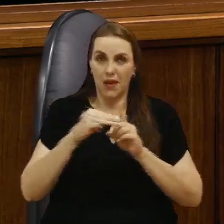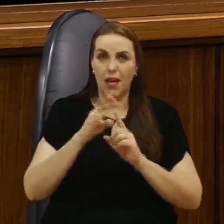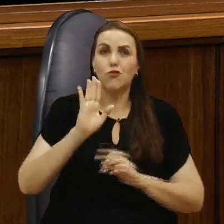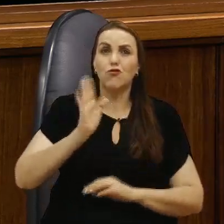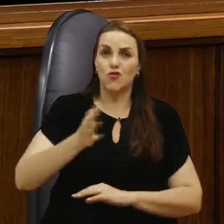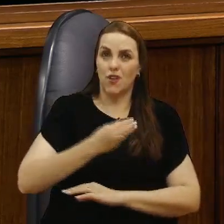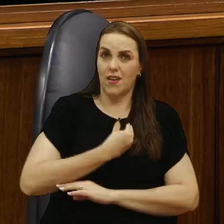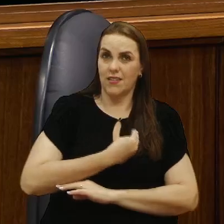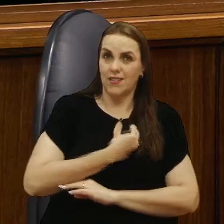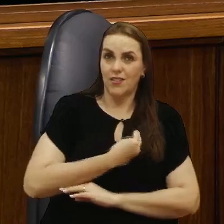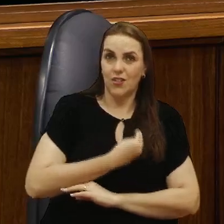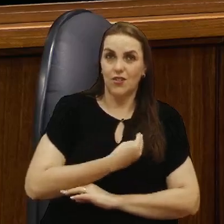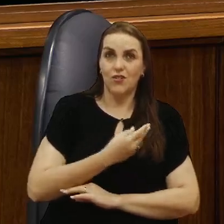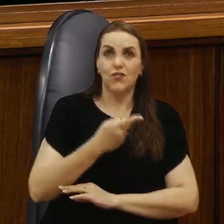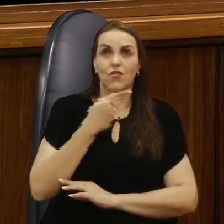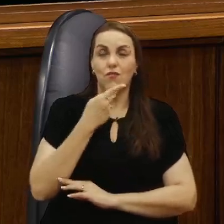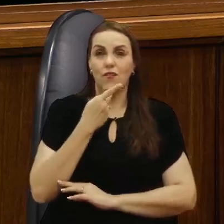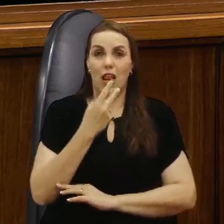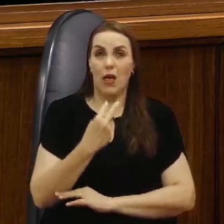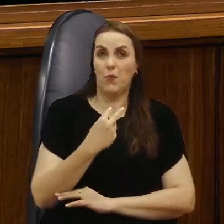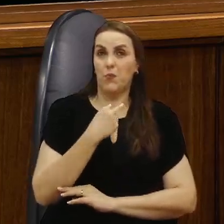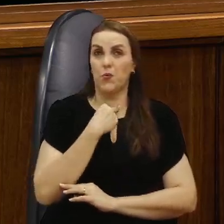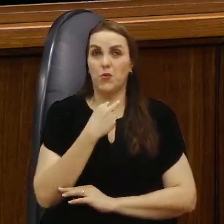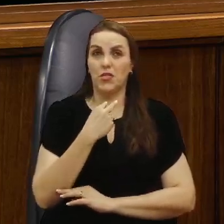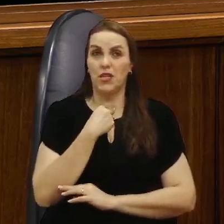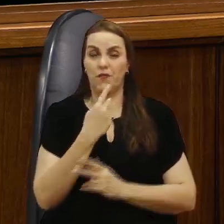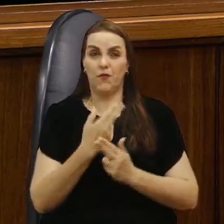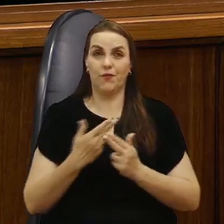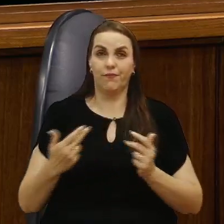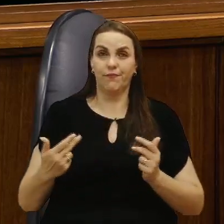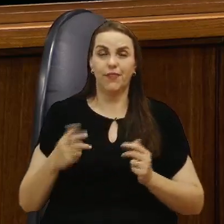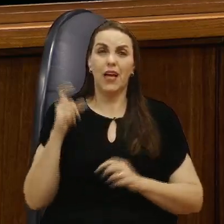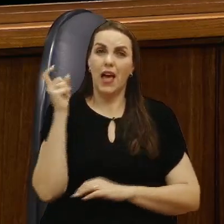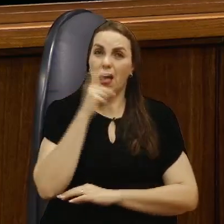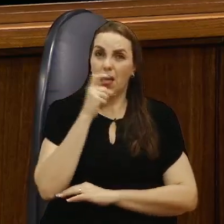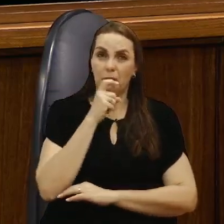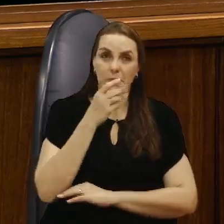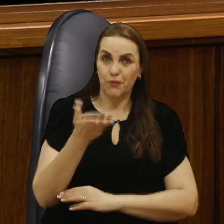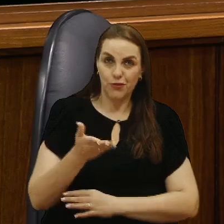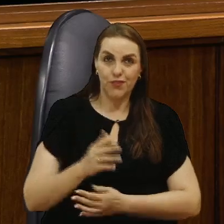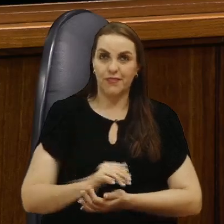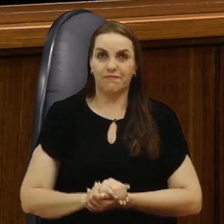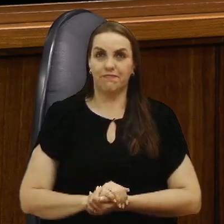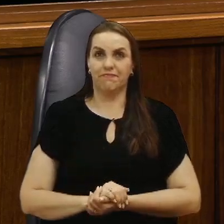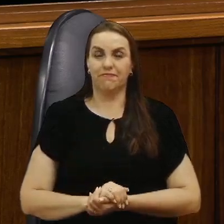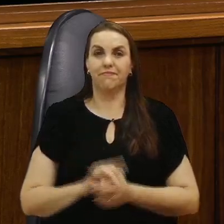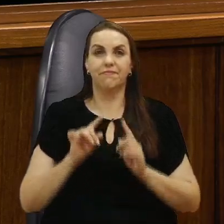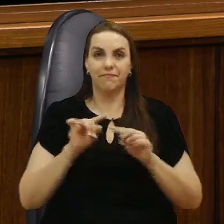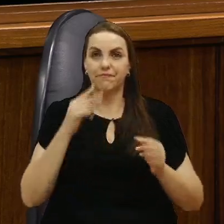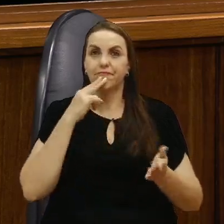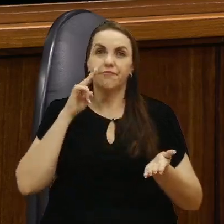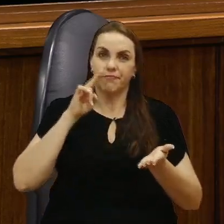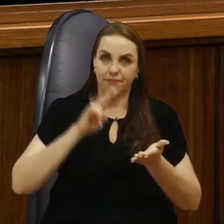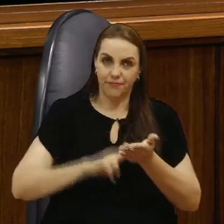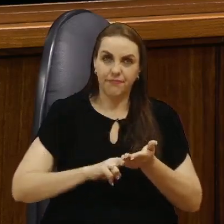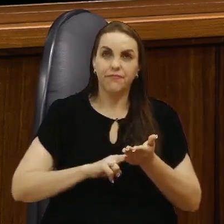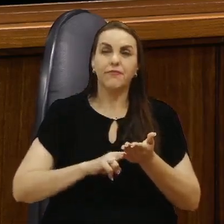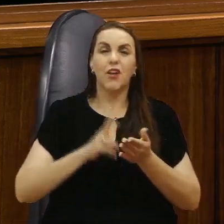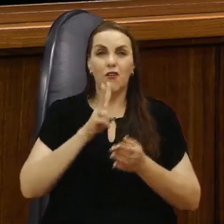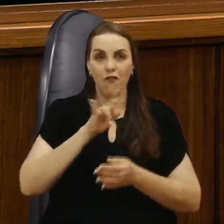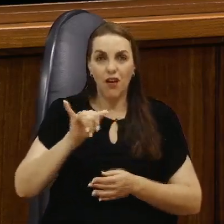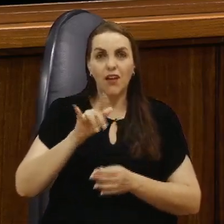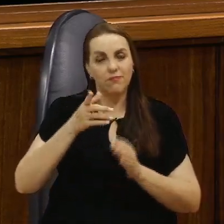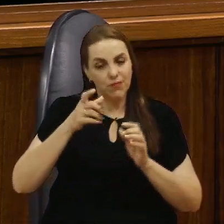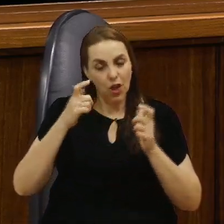Falar que está sendo impedido e não sei o que é mais uma mentira. Mas os Correios vão aonde